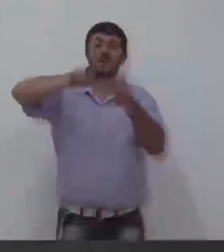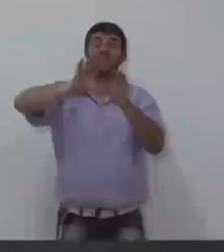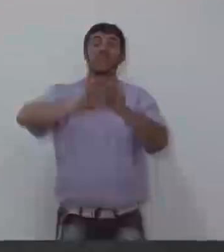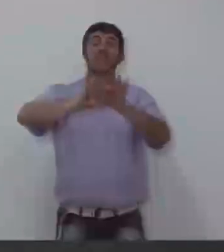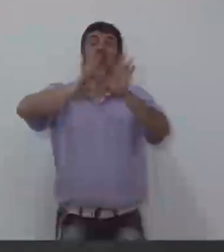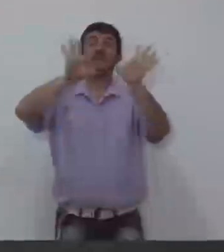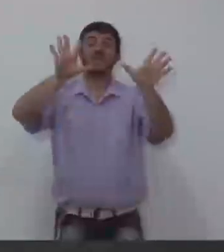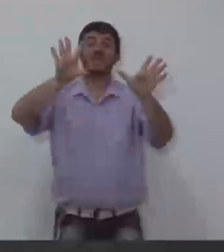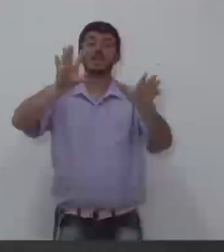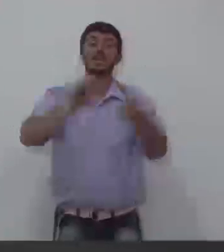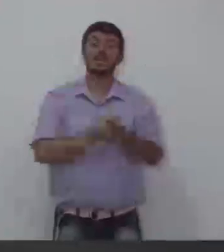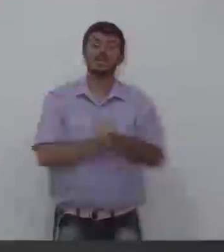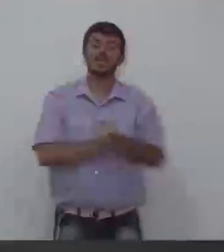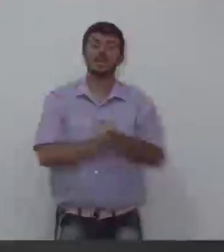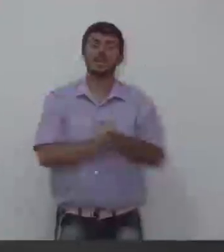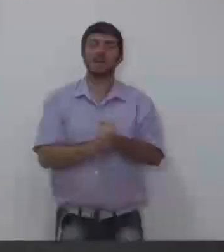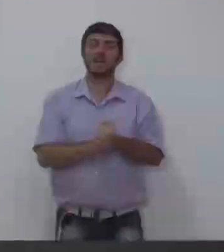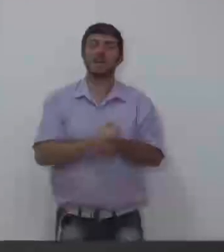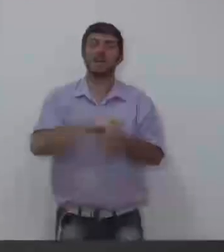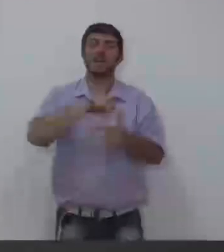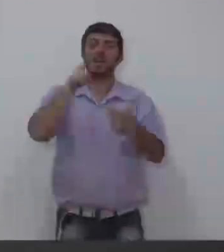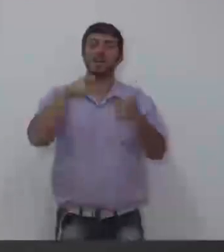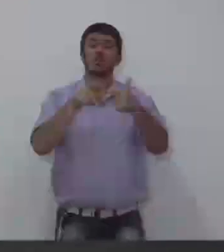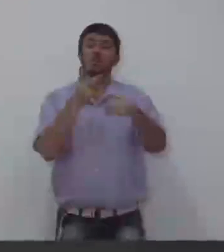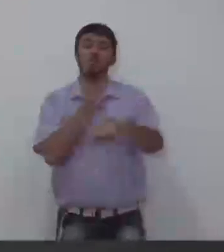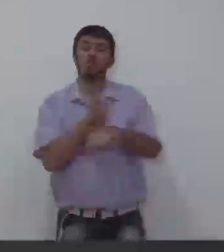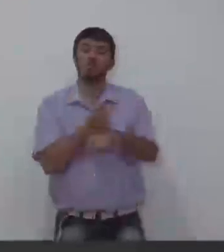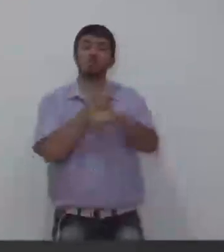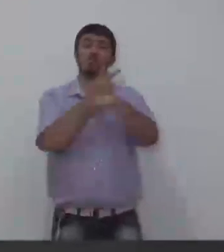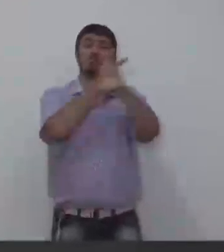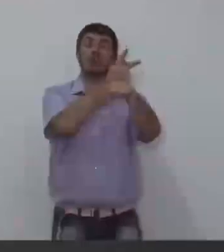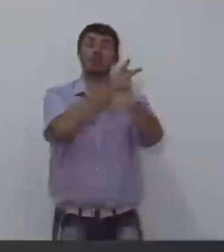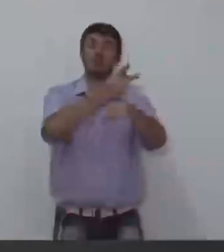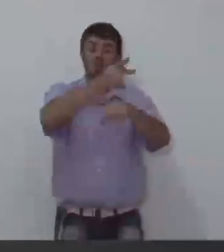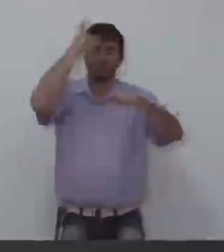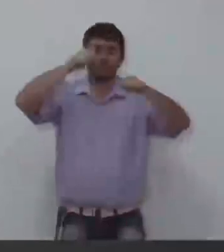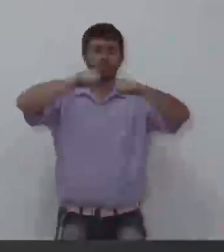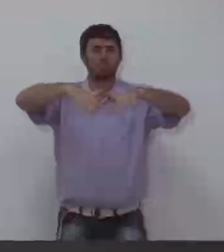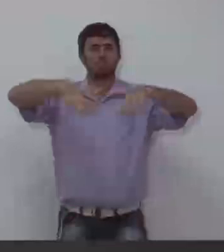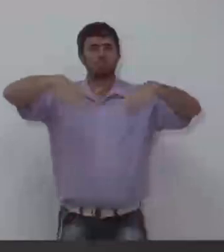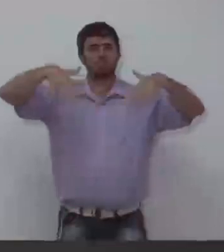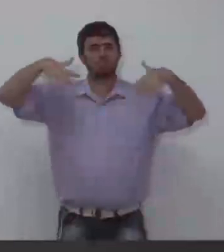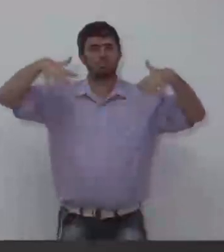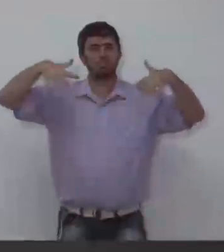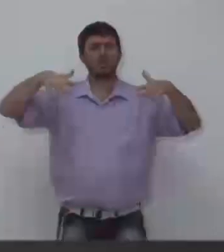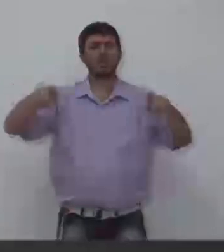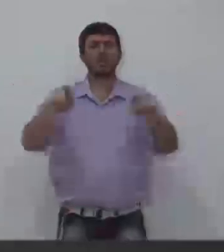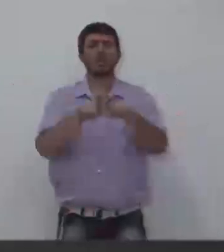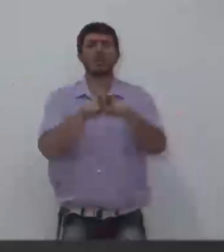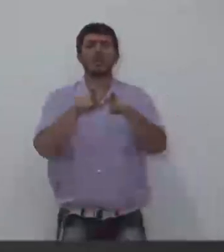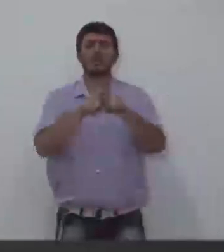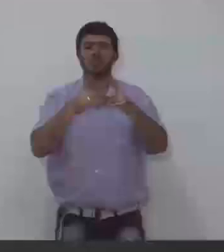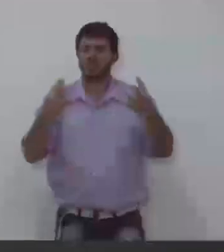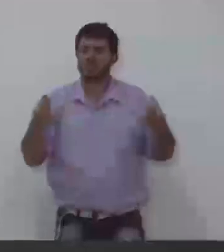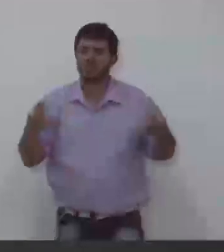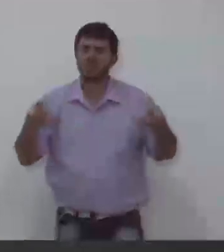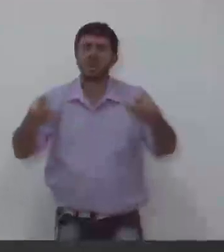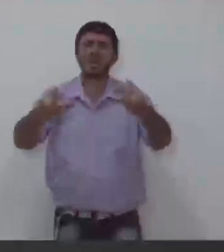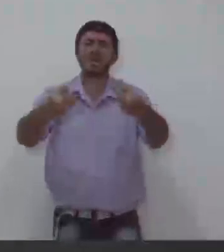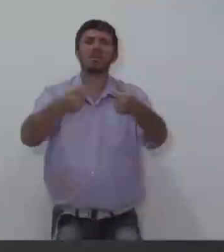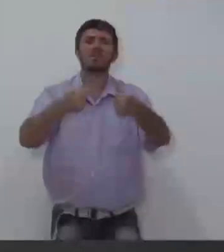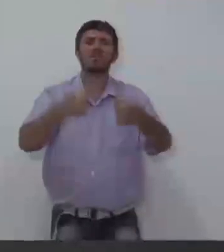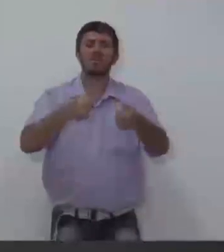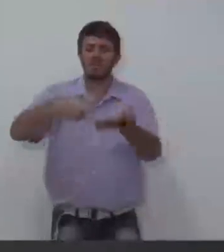e o prêmio de favorito do público. E também aos maravilhosos dançarinos do grupo Soul Jazz, que